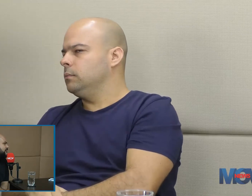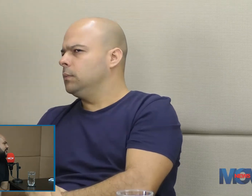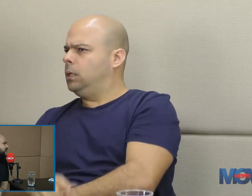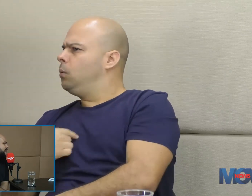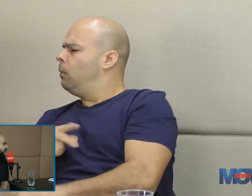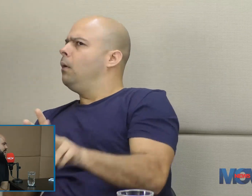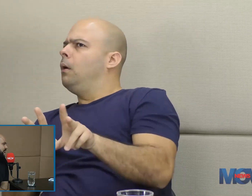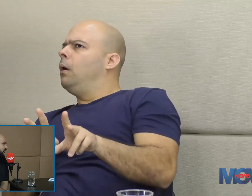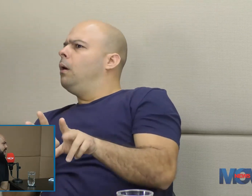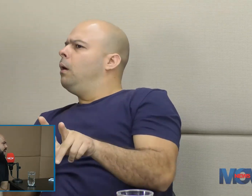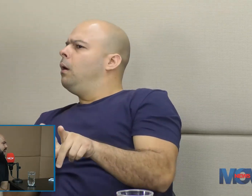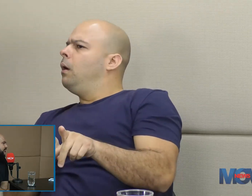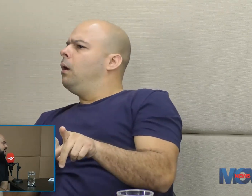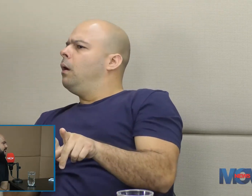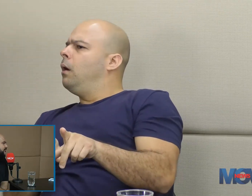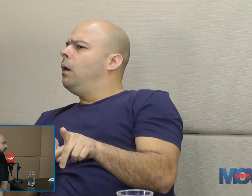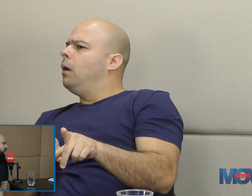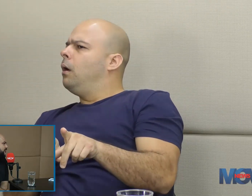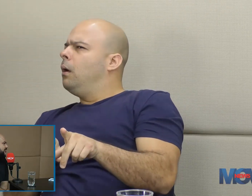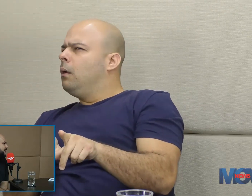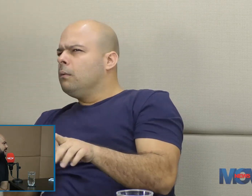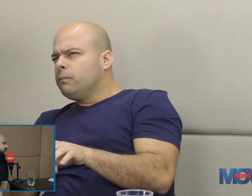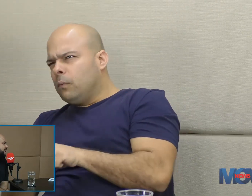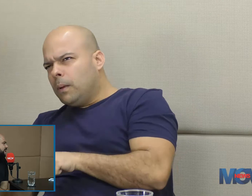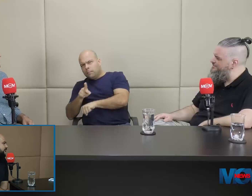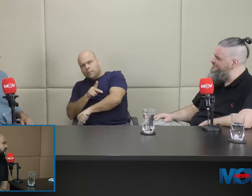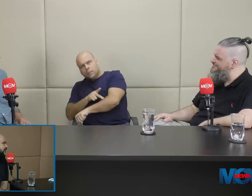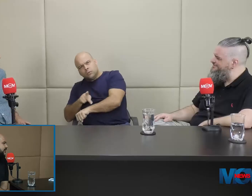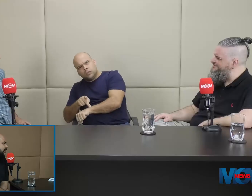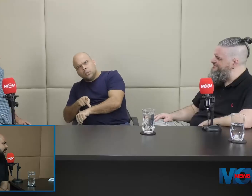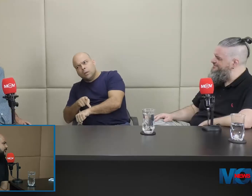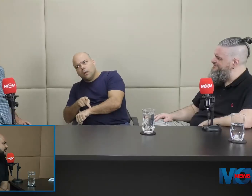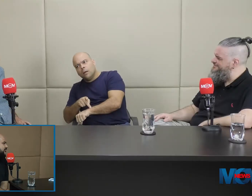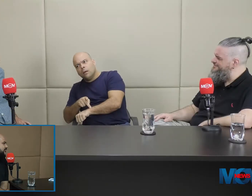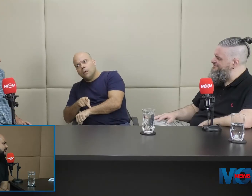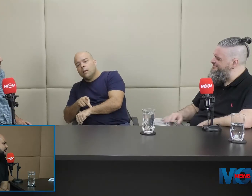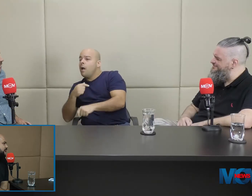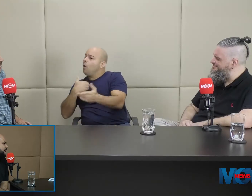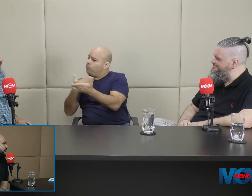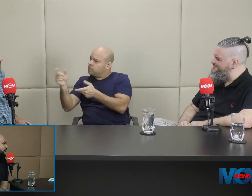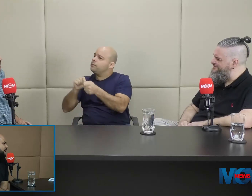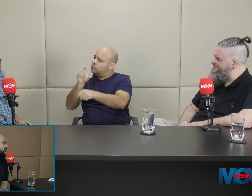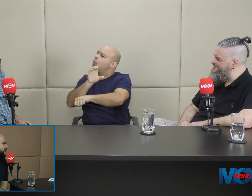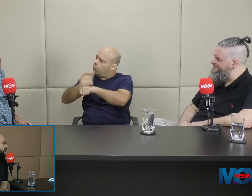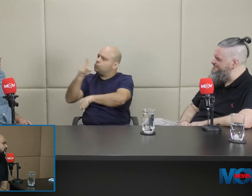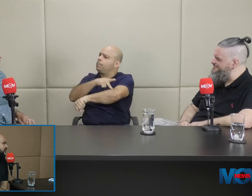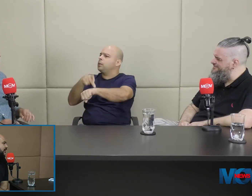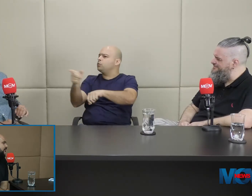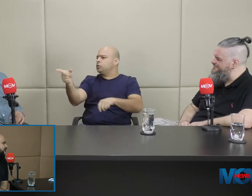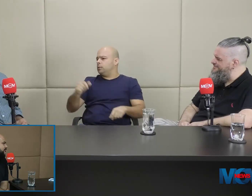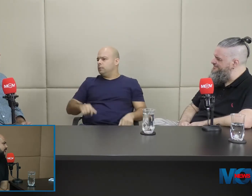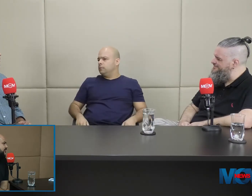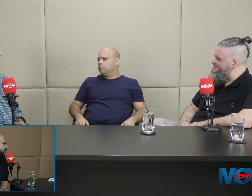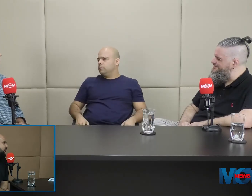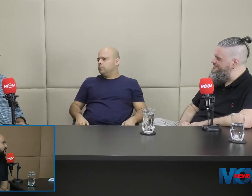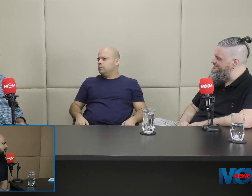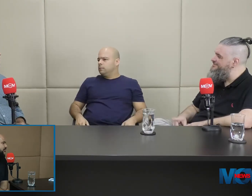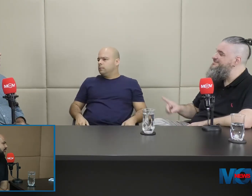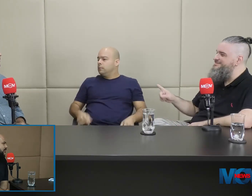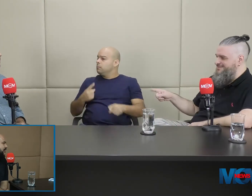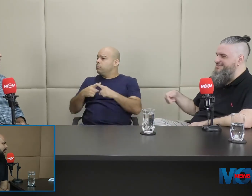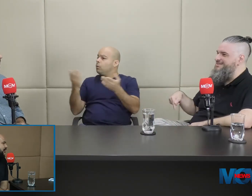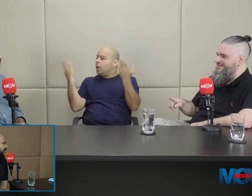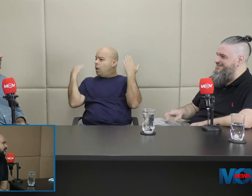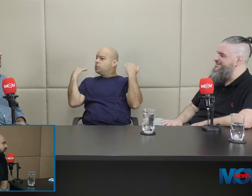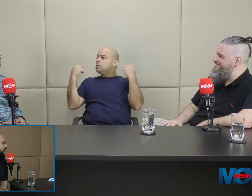em pedagogia. Aí eu fiquei assim, é possível? É possível um surdo estudar, fazer pedagogia